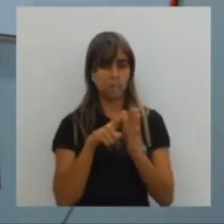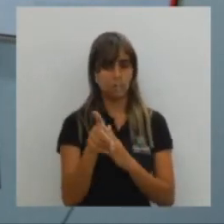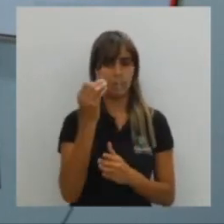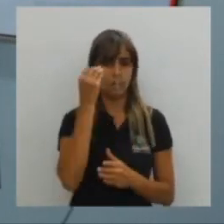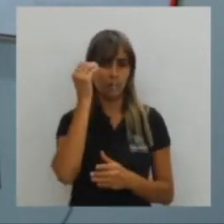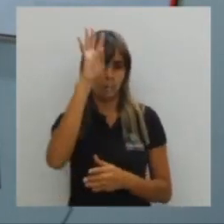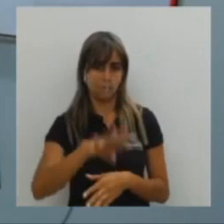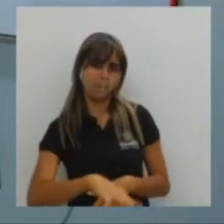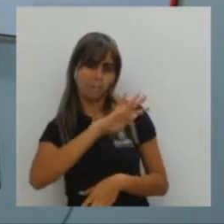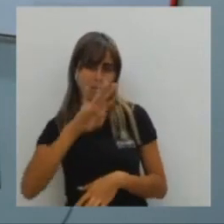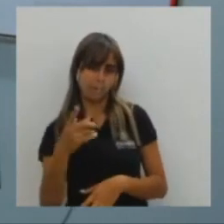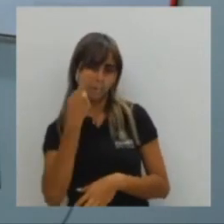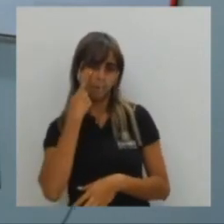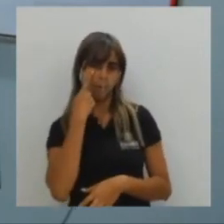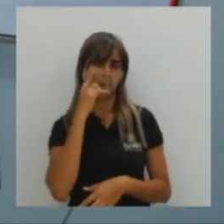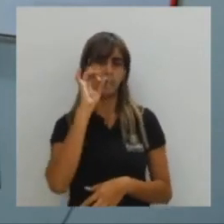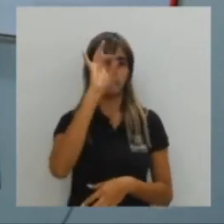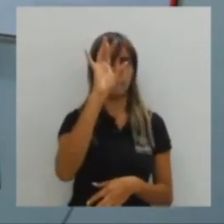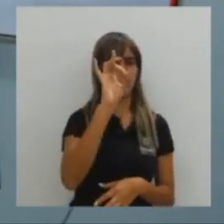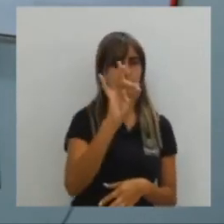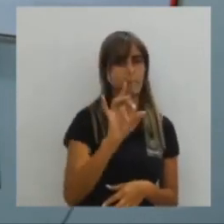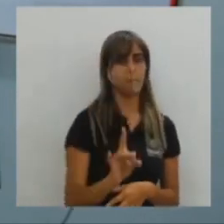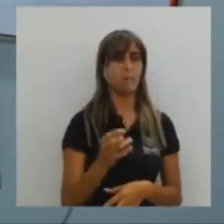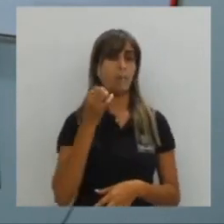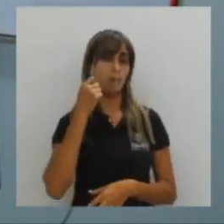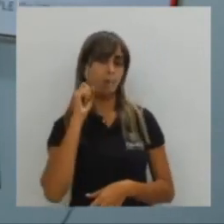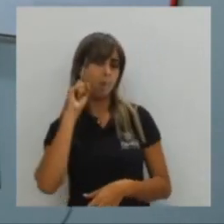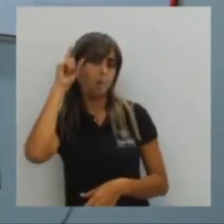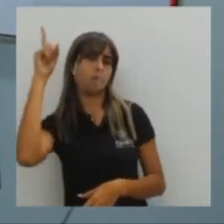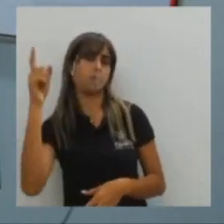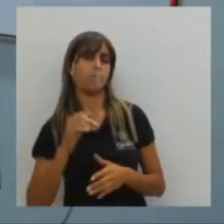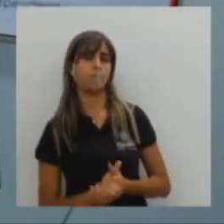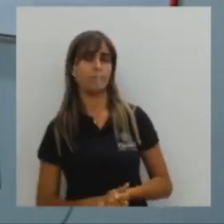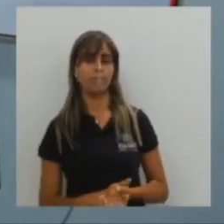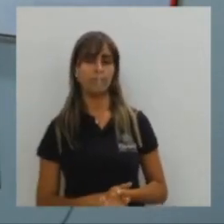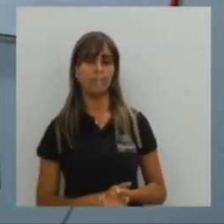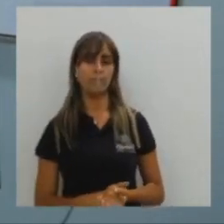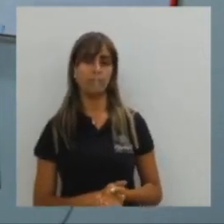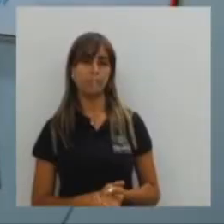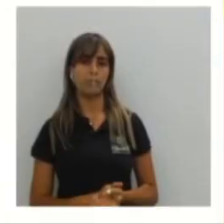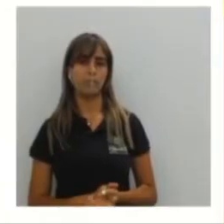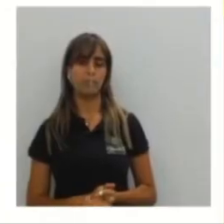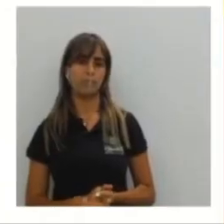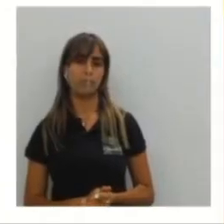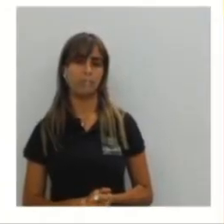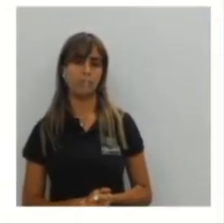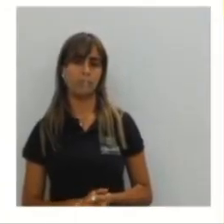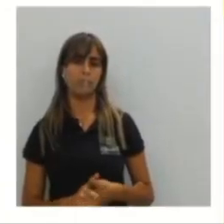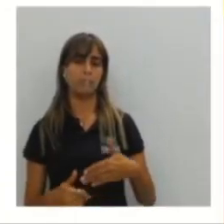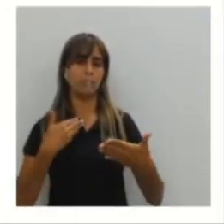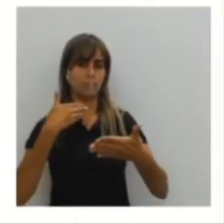essa tabela, vamos ver cada W8 Question e cada ideia que eles passam, tá certo? Então a gente tem lá, ó, deixa eu ver,